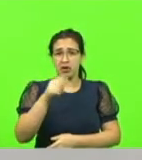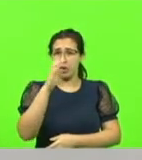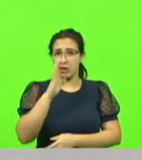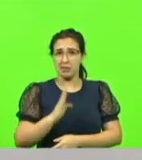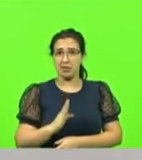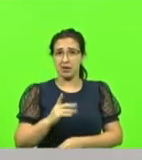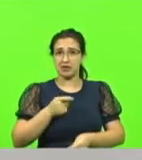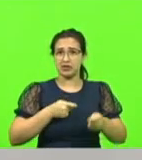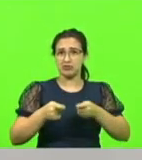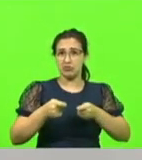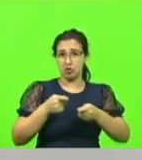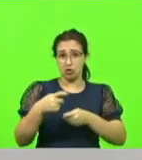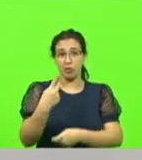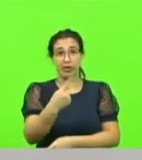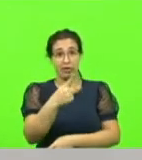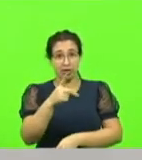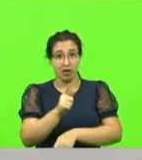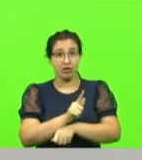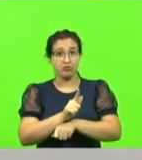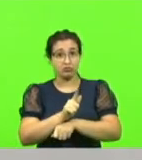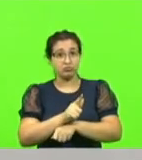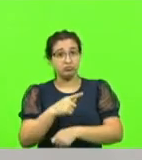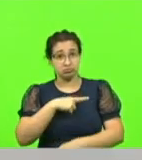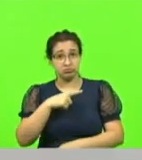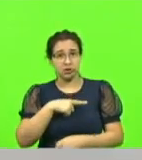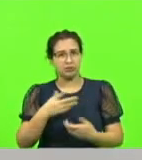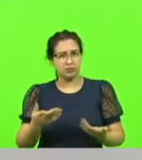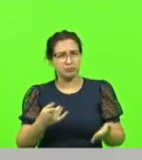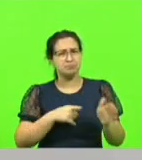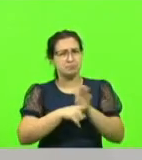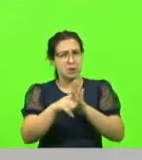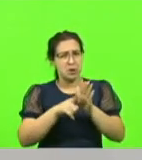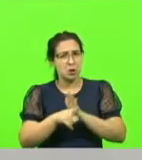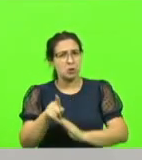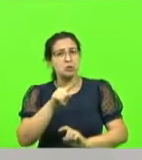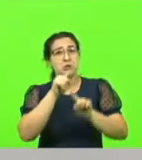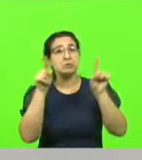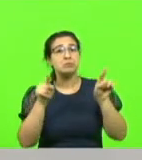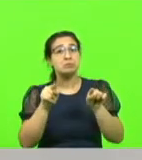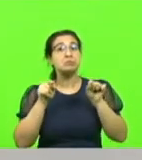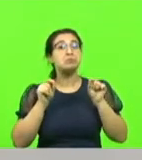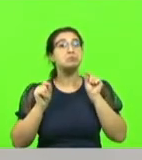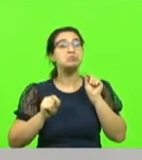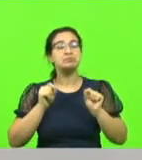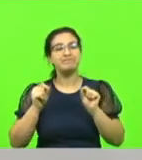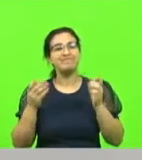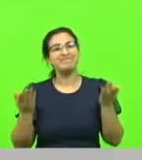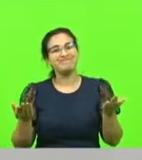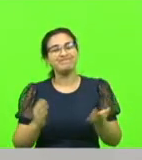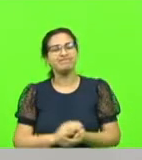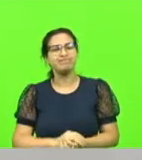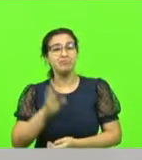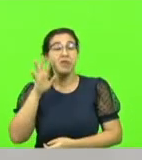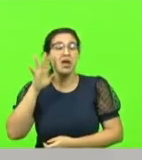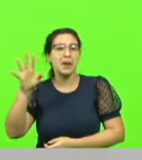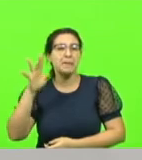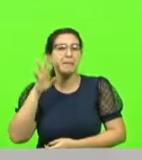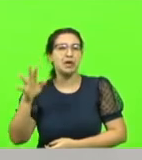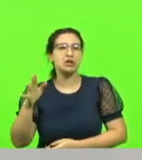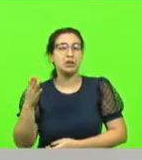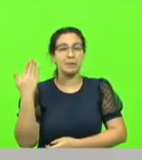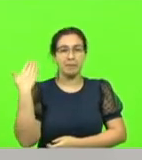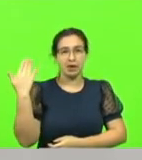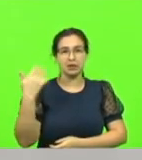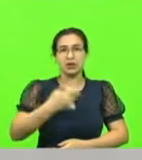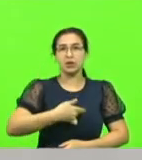administrando? Então, ficam essas perguntas também devido a essa situação. Agora, imaginem se fosse um ex-ministro